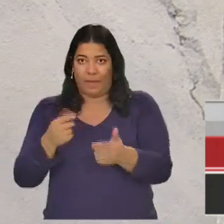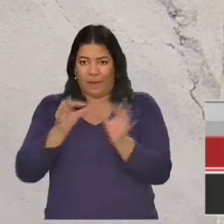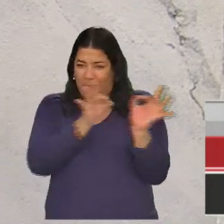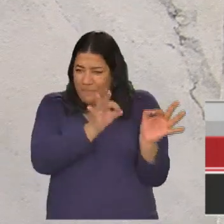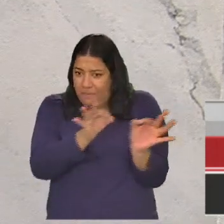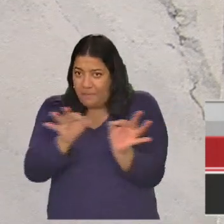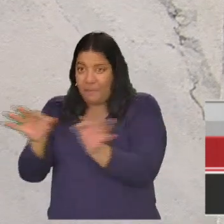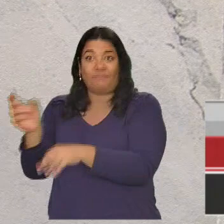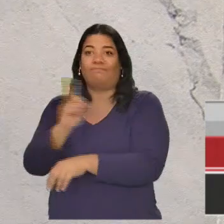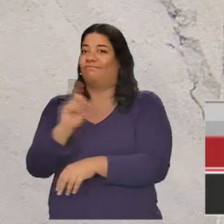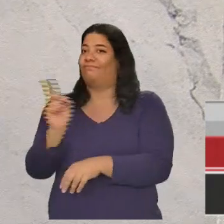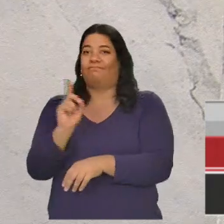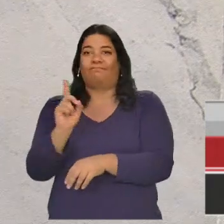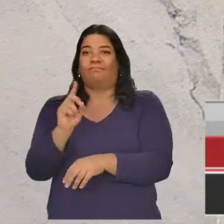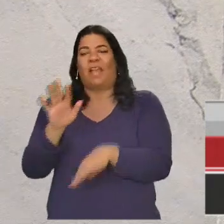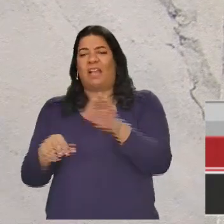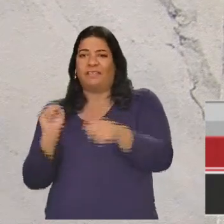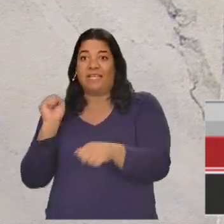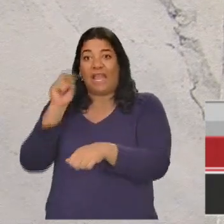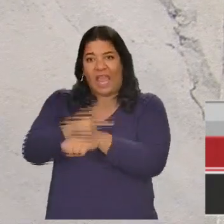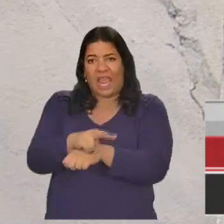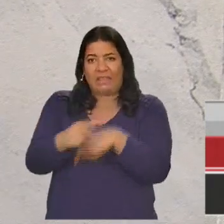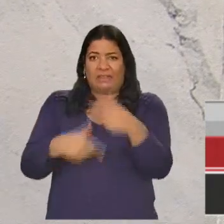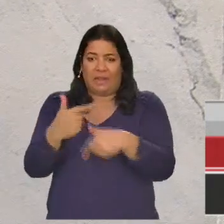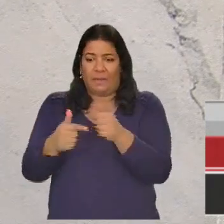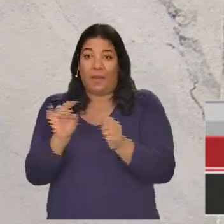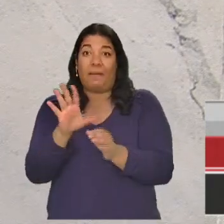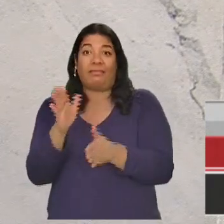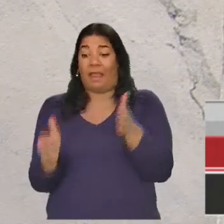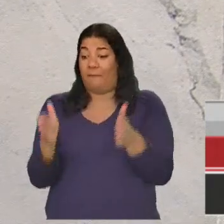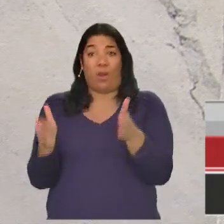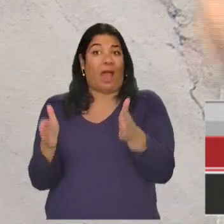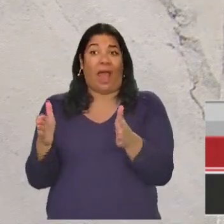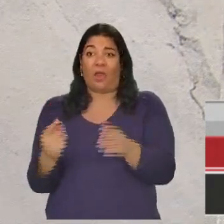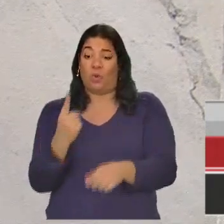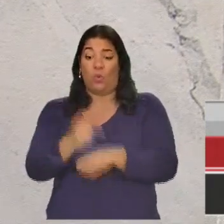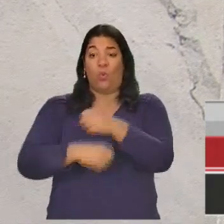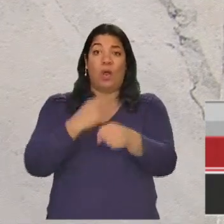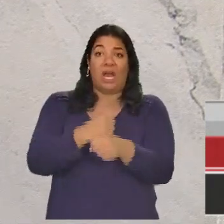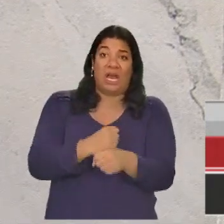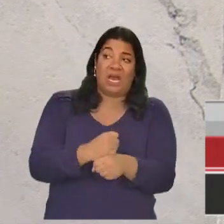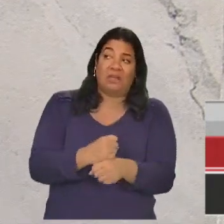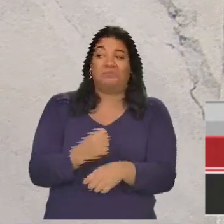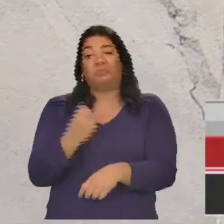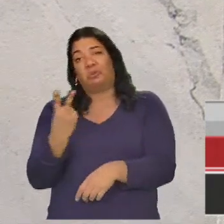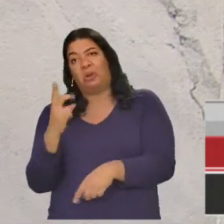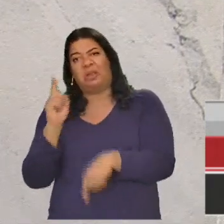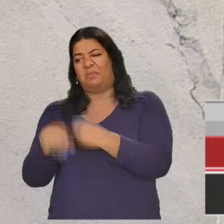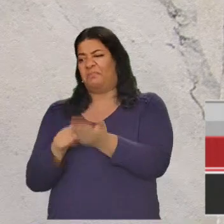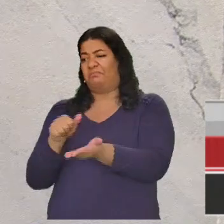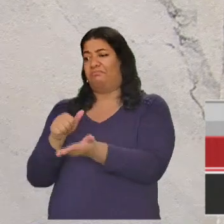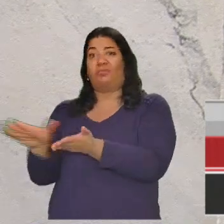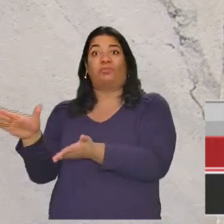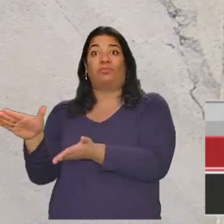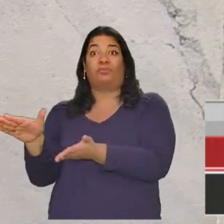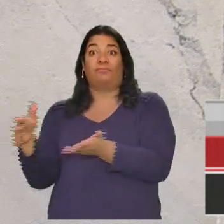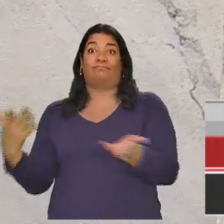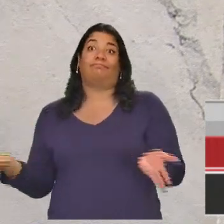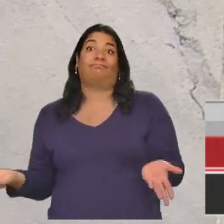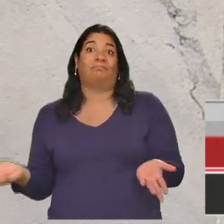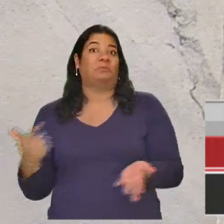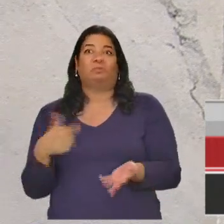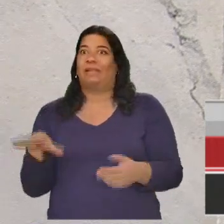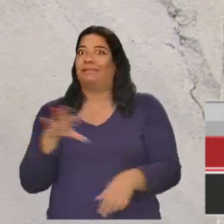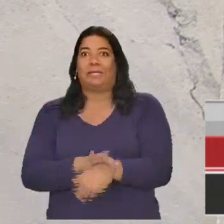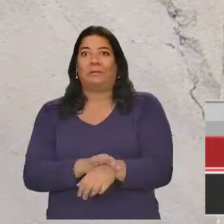mais emprego e se conseguirem elas conseguem por um tempo por um ano ou dois depois serão demitidas então não haverá mais como